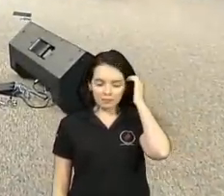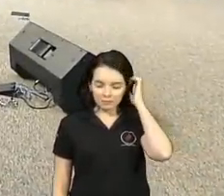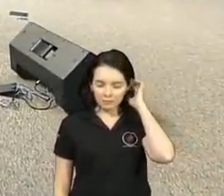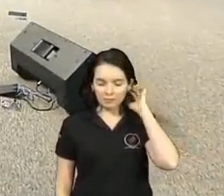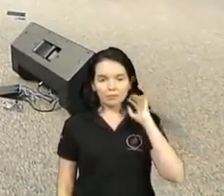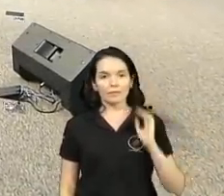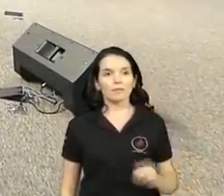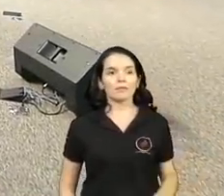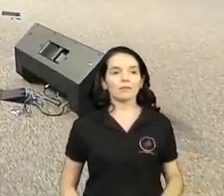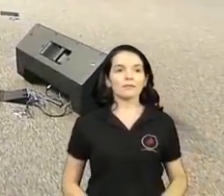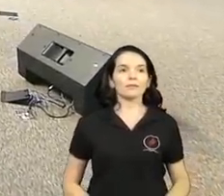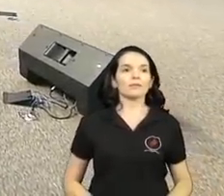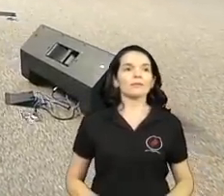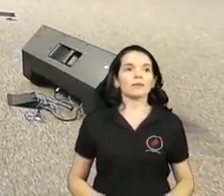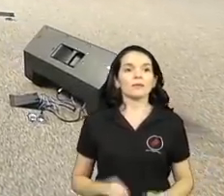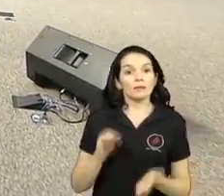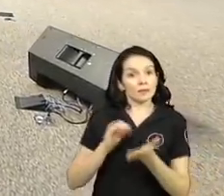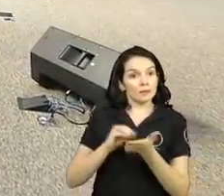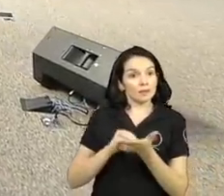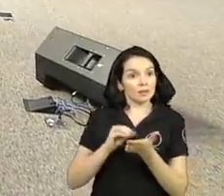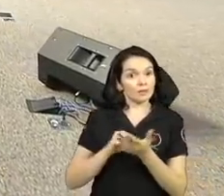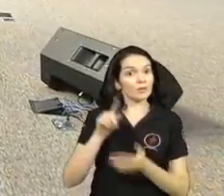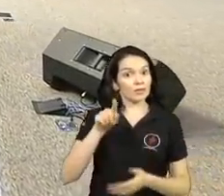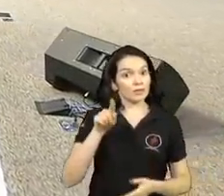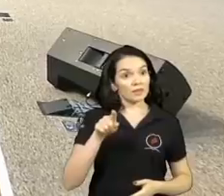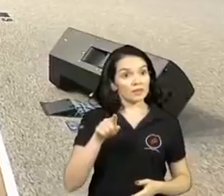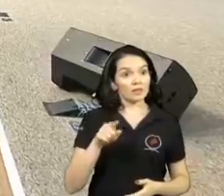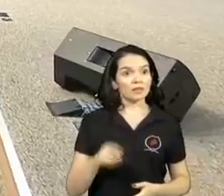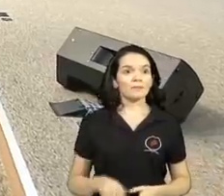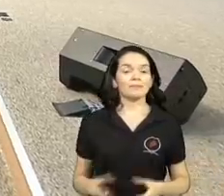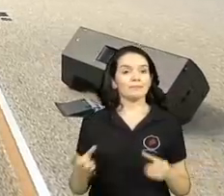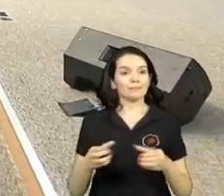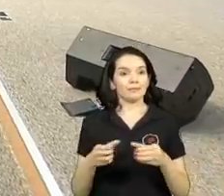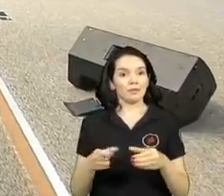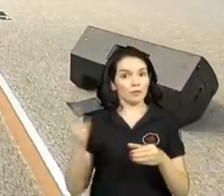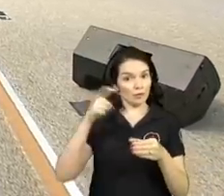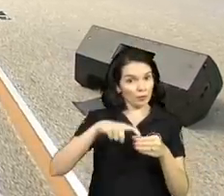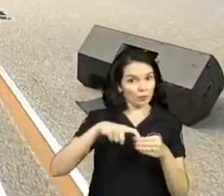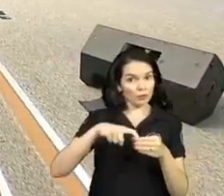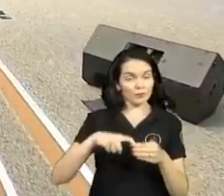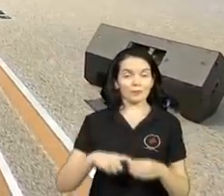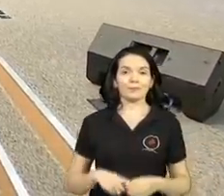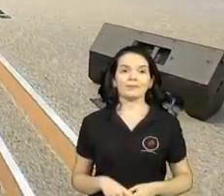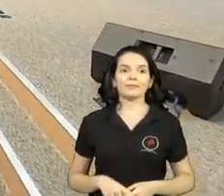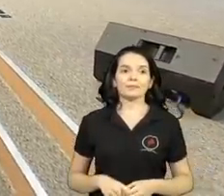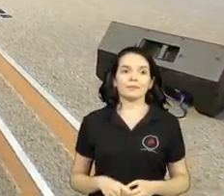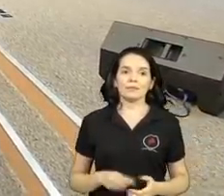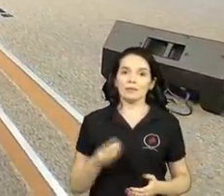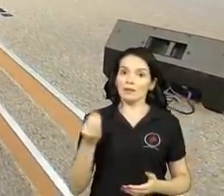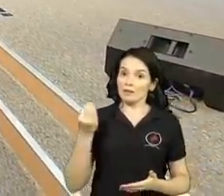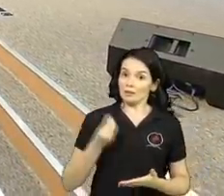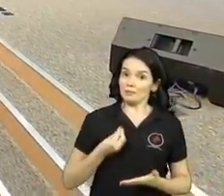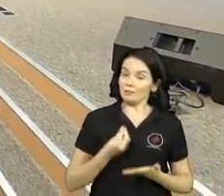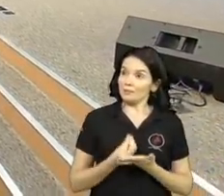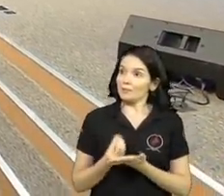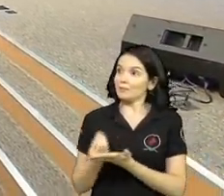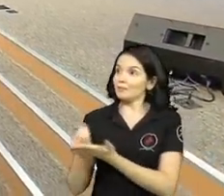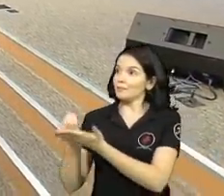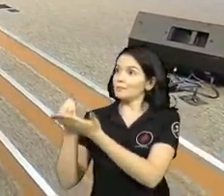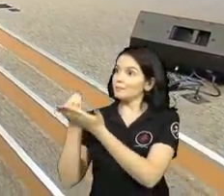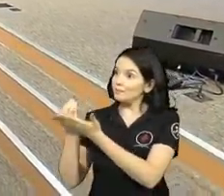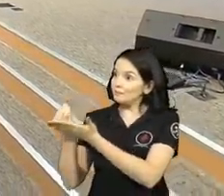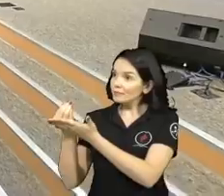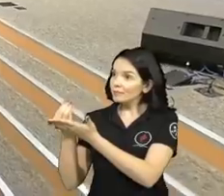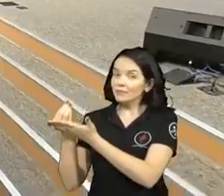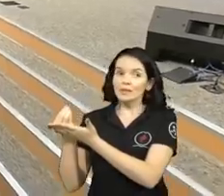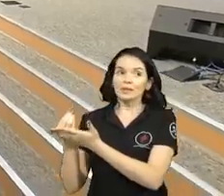Está faltando você? Venha, volte. Entregue a sua vida. Se